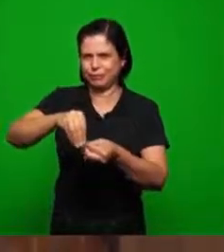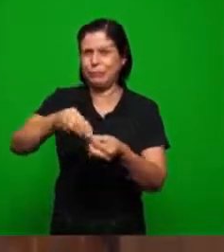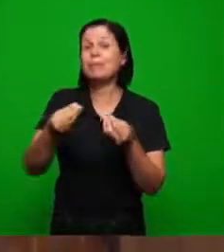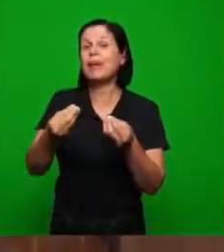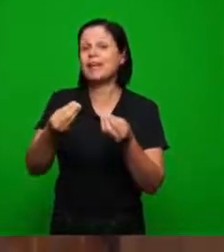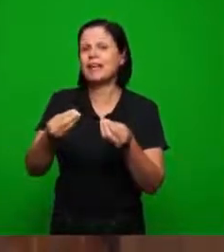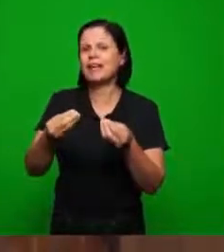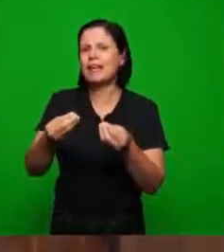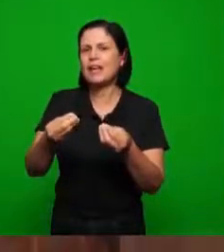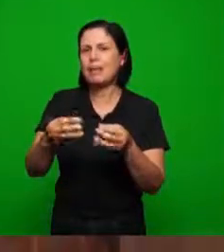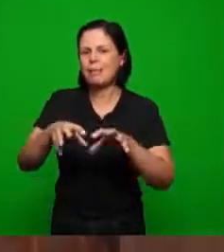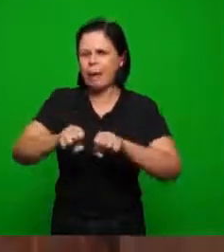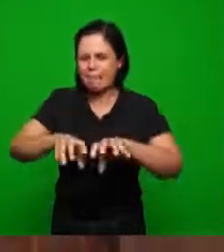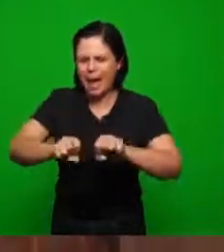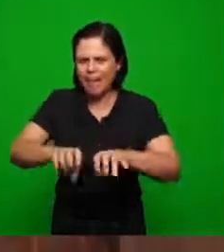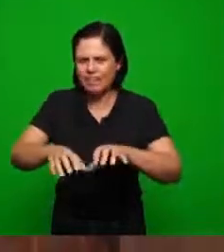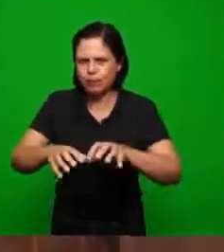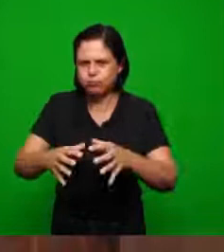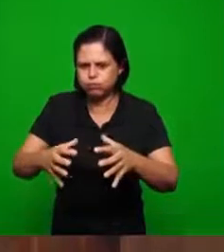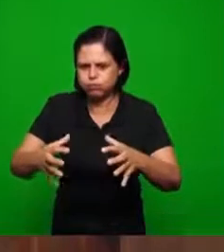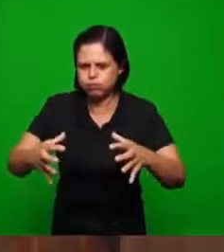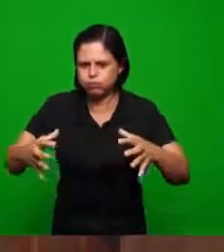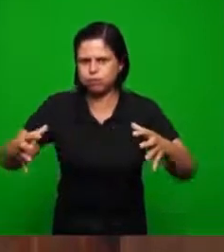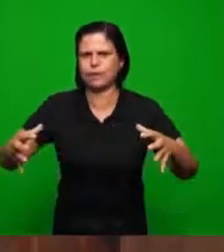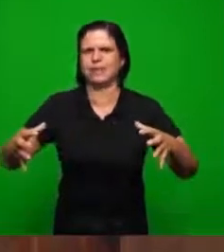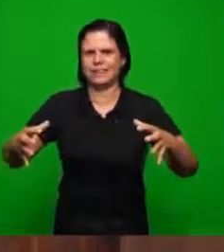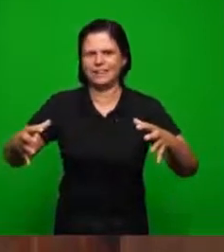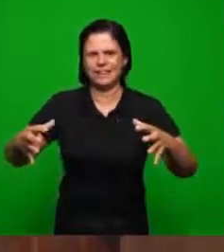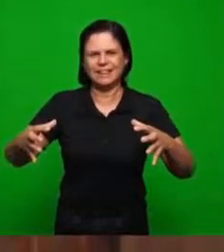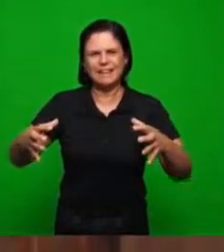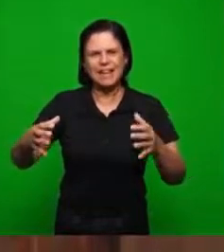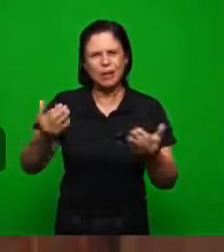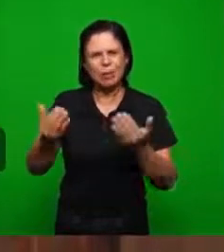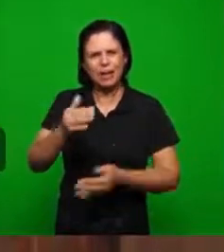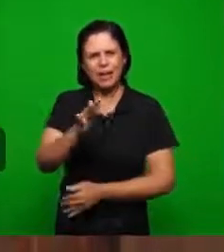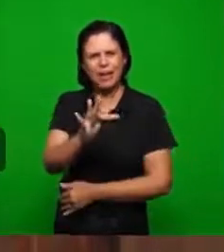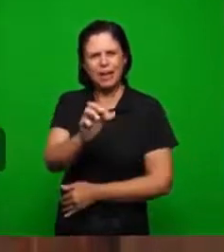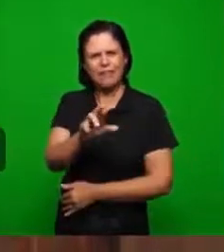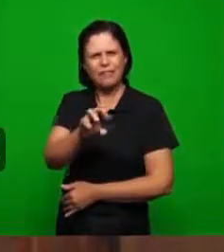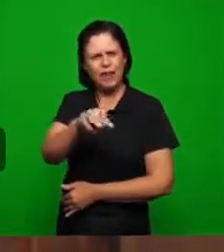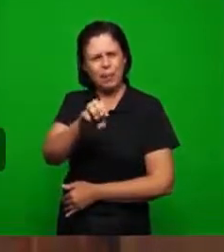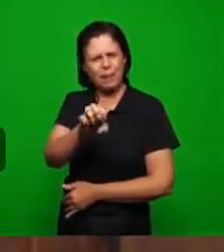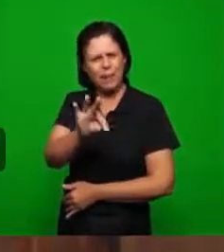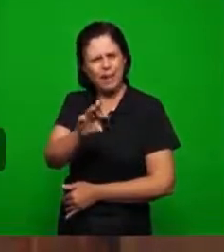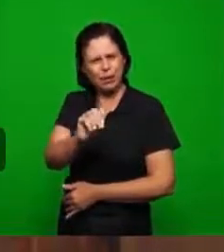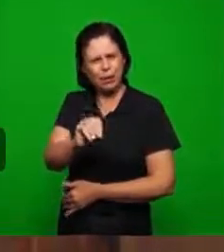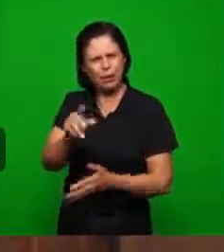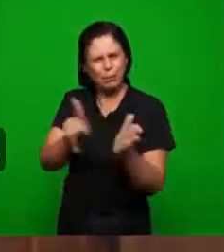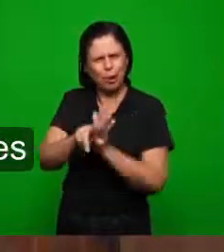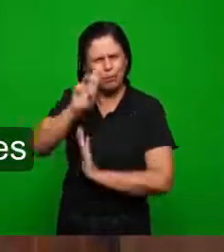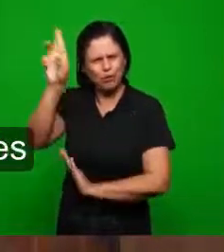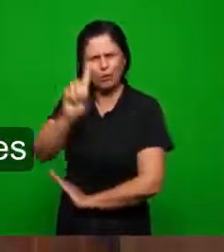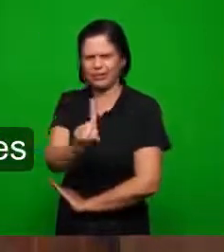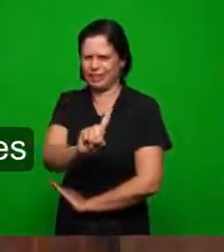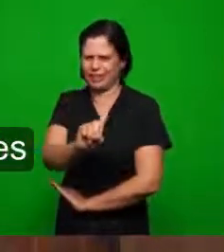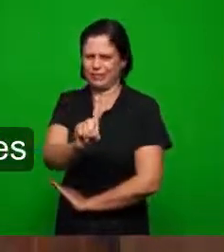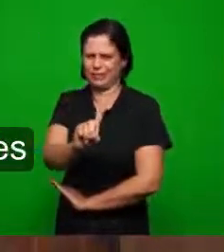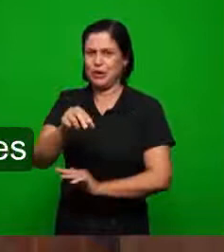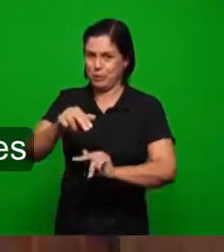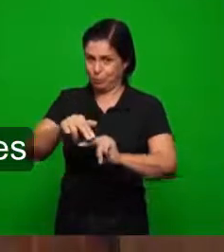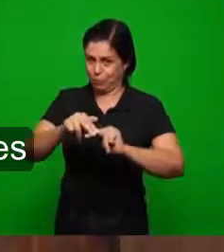fazer crescer aos olhos humanos. Era aquilo que não era do Senhor. Por isso a palavra do Senhor diz